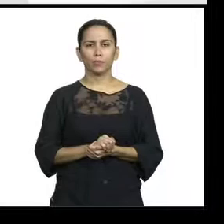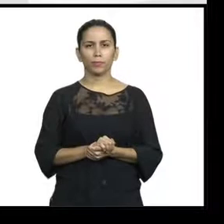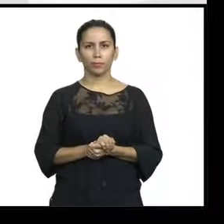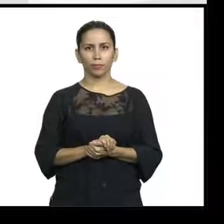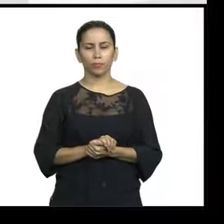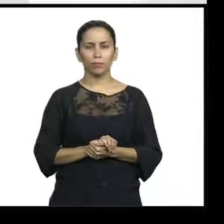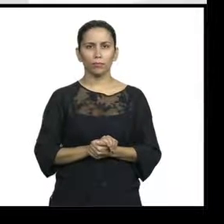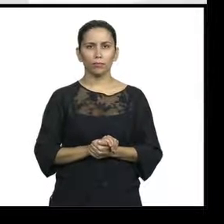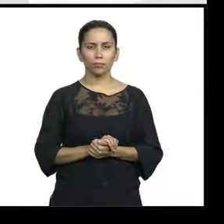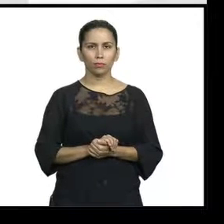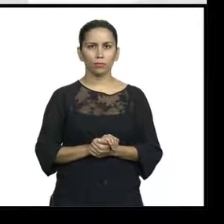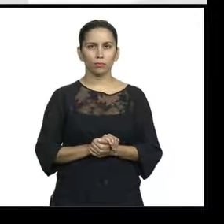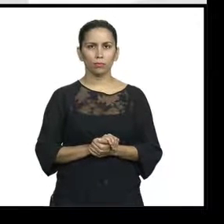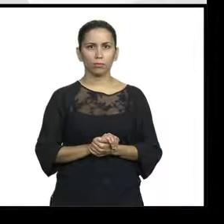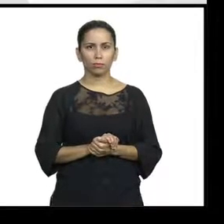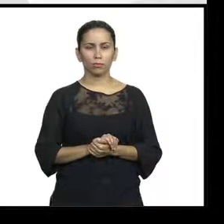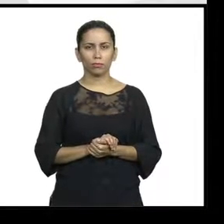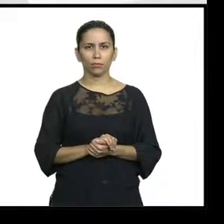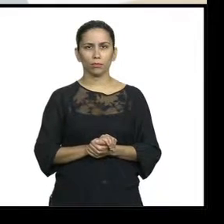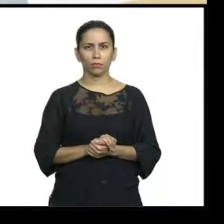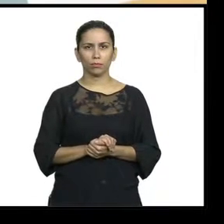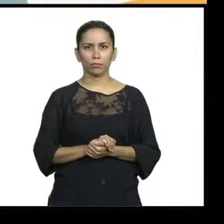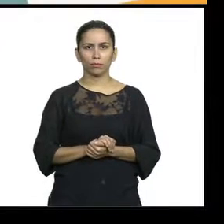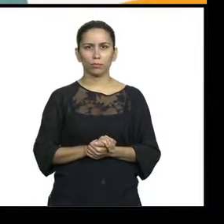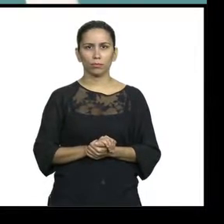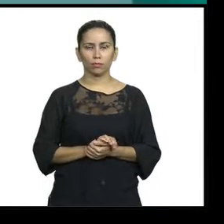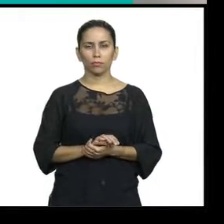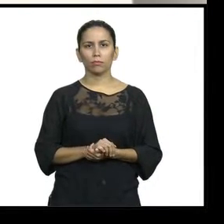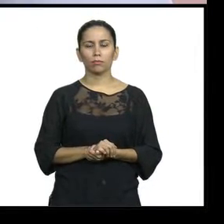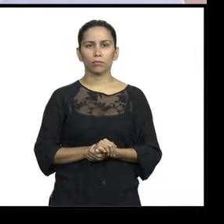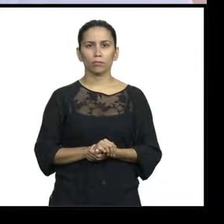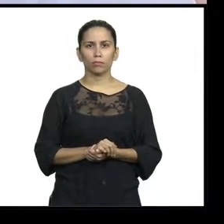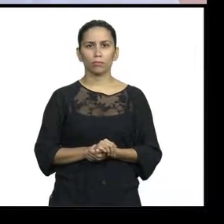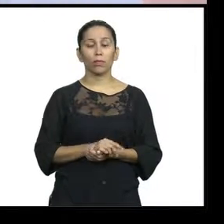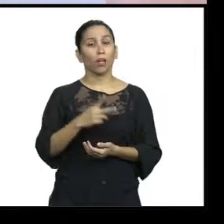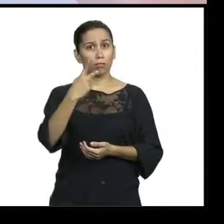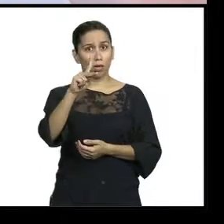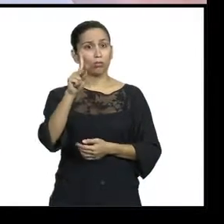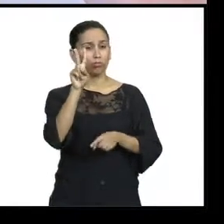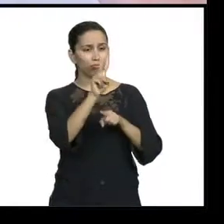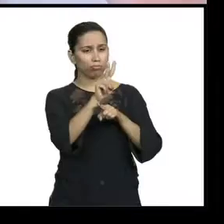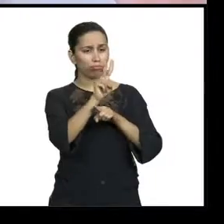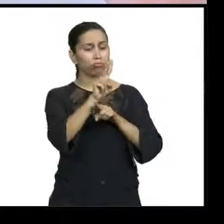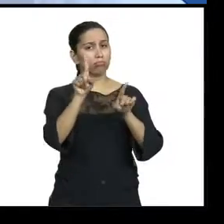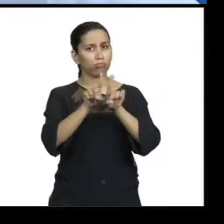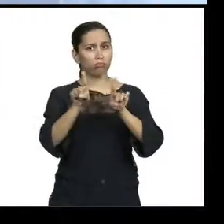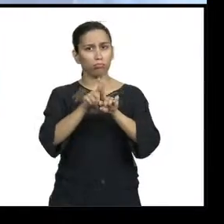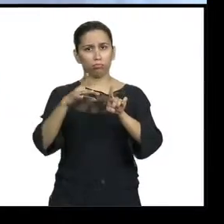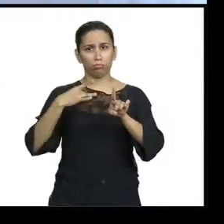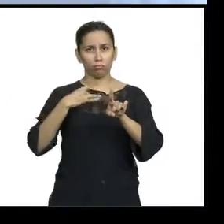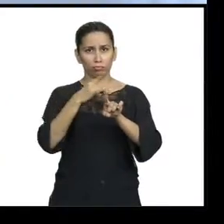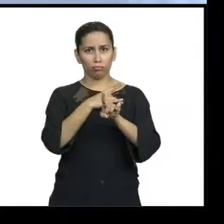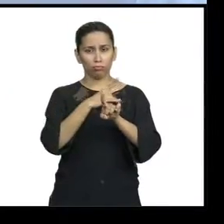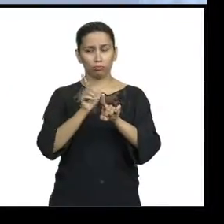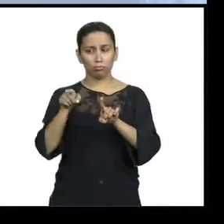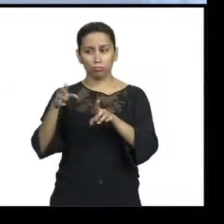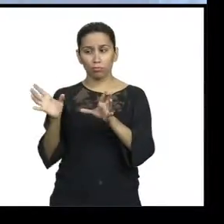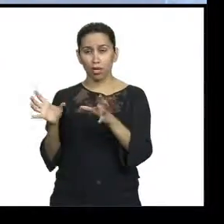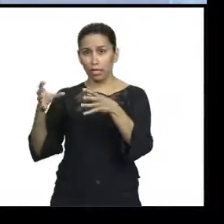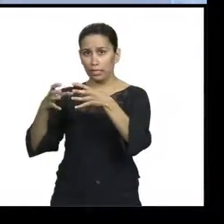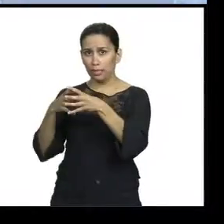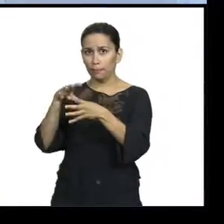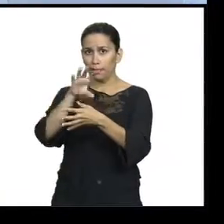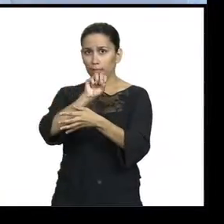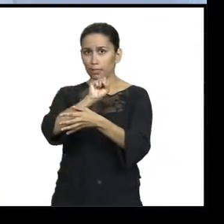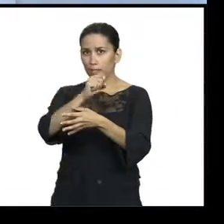analisam fluxogramas. Na área externa da empresa, simulam situações de emergência. Para a sua segurança e saúde, a equipe de SST da